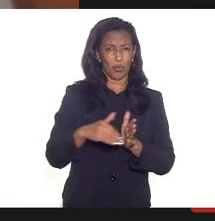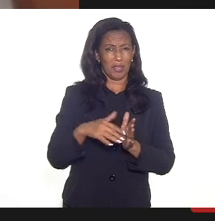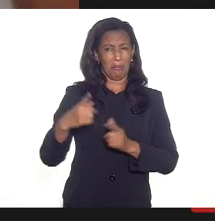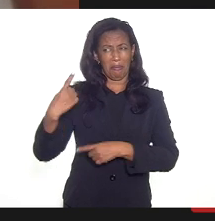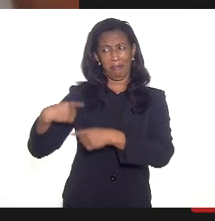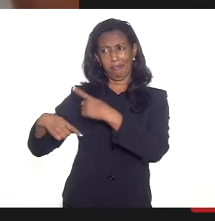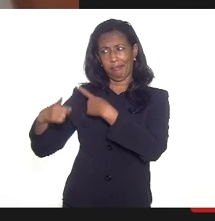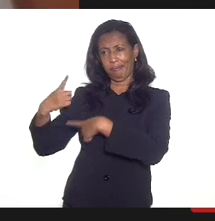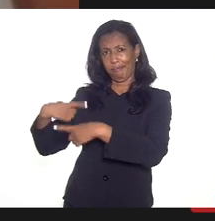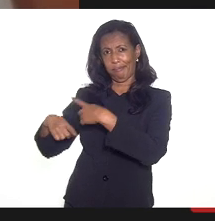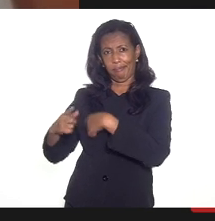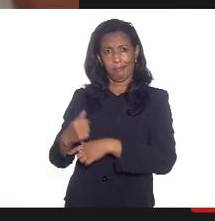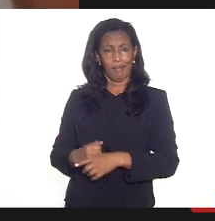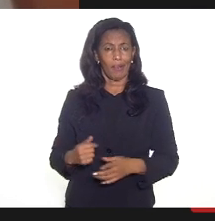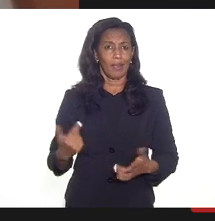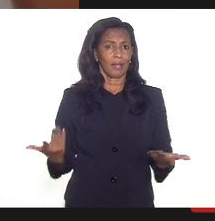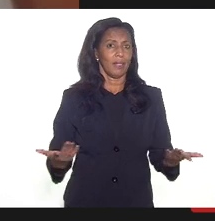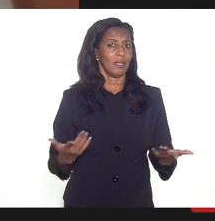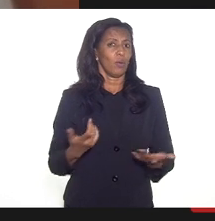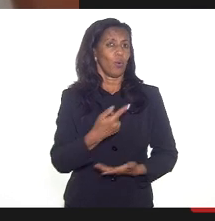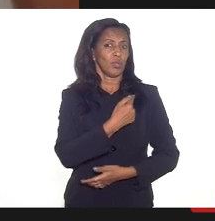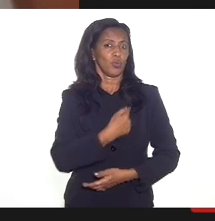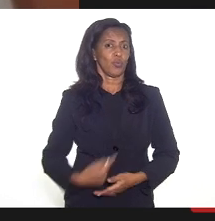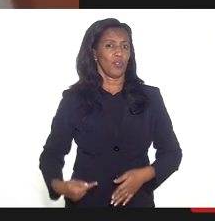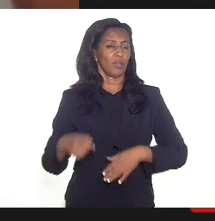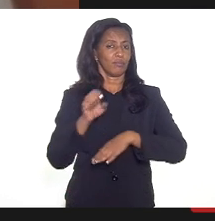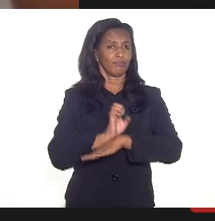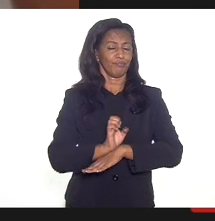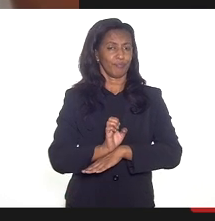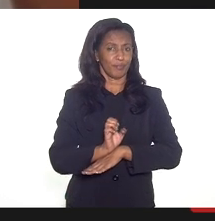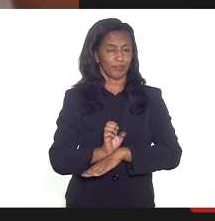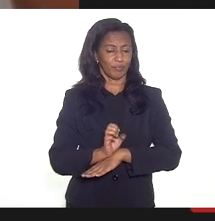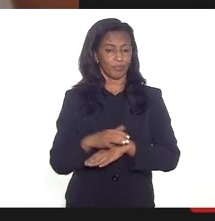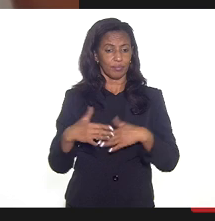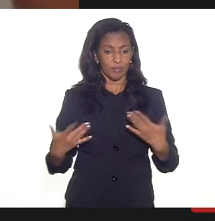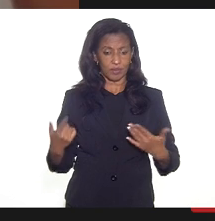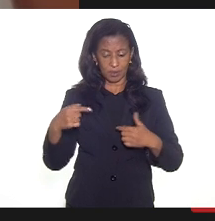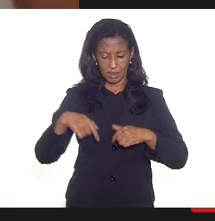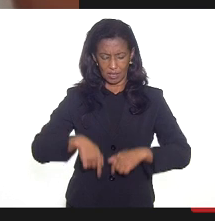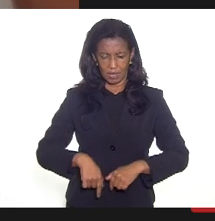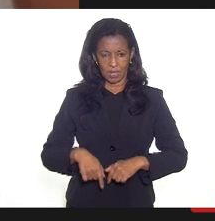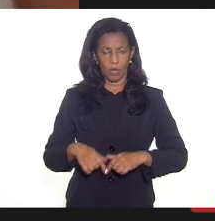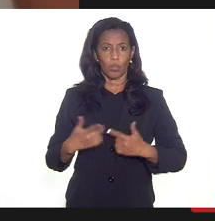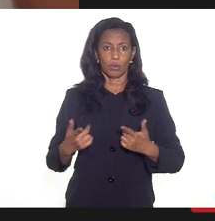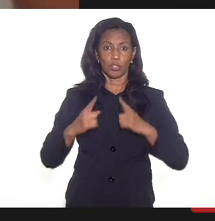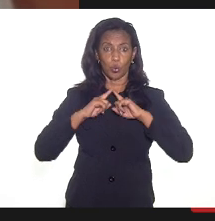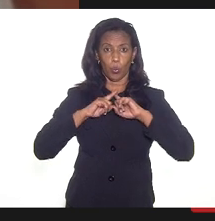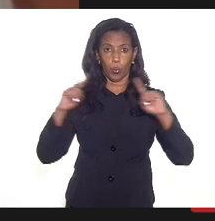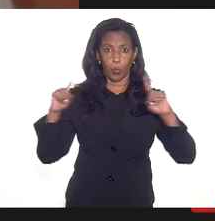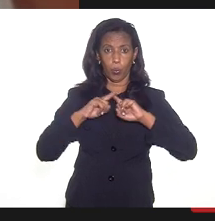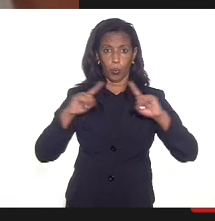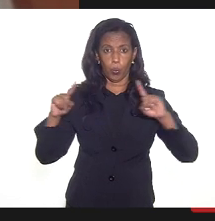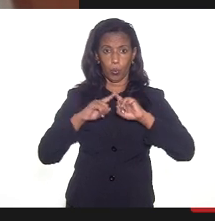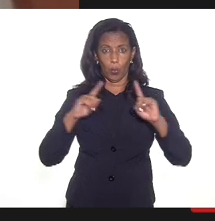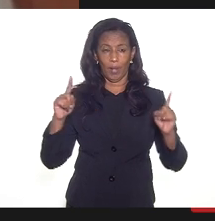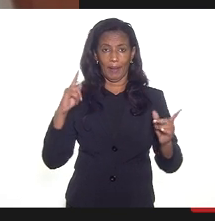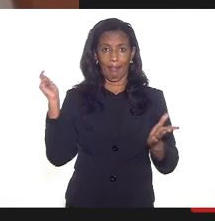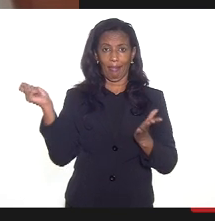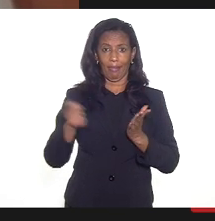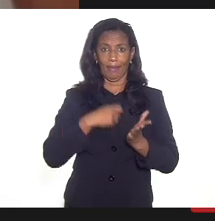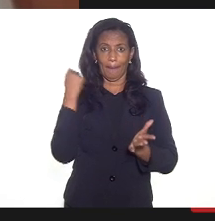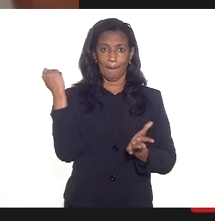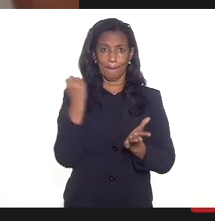retrocesso, inclusive com esse governo do Estado do Rio de Janeiro, que a gente aqui, enquanto CID, denuncia que assinou um pacto